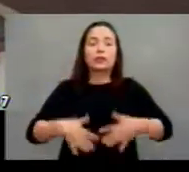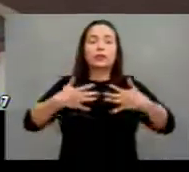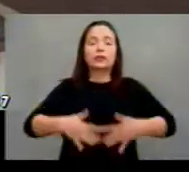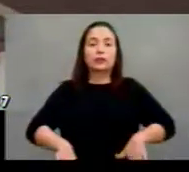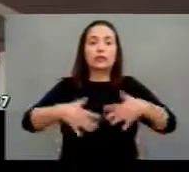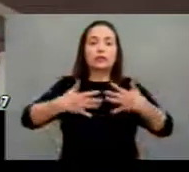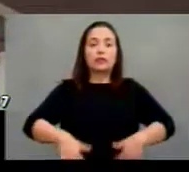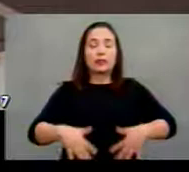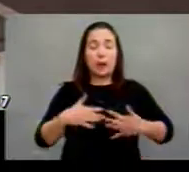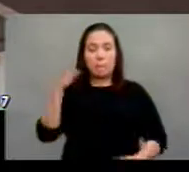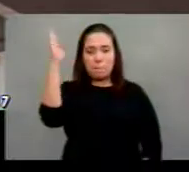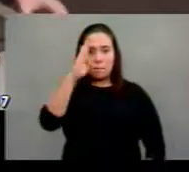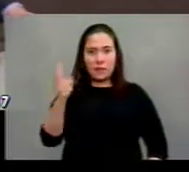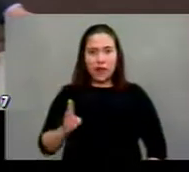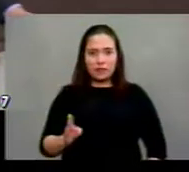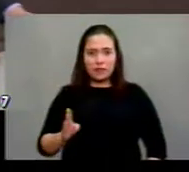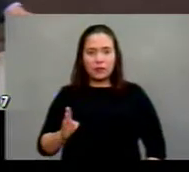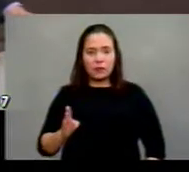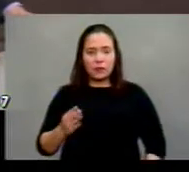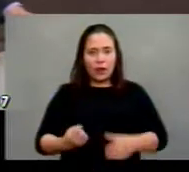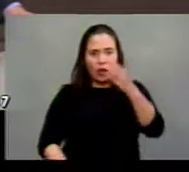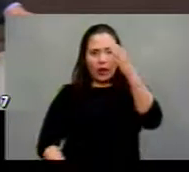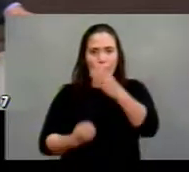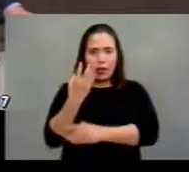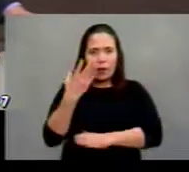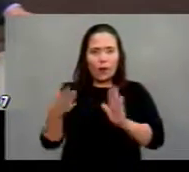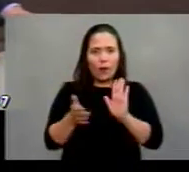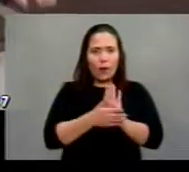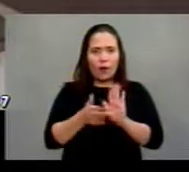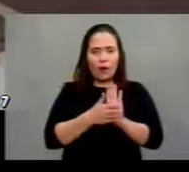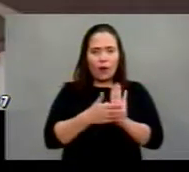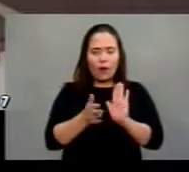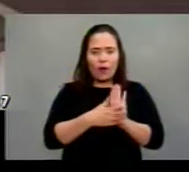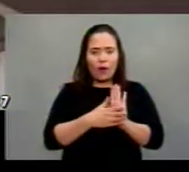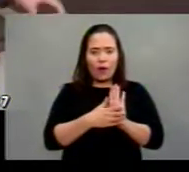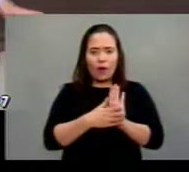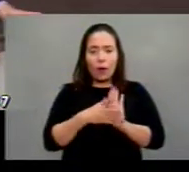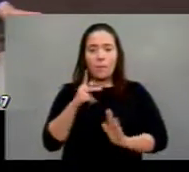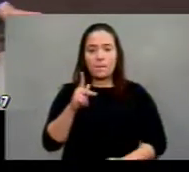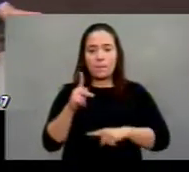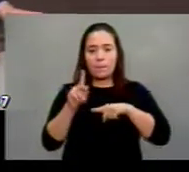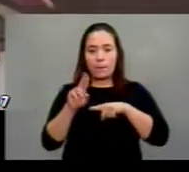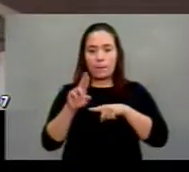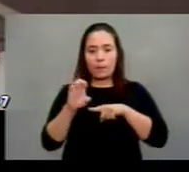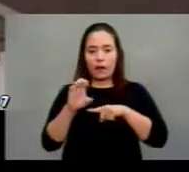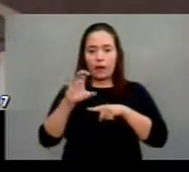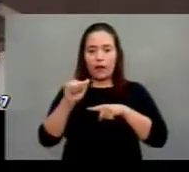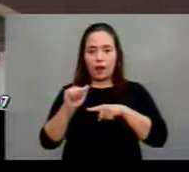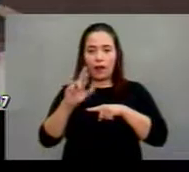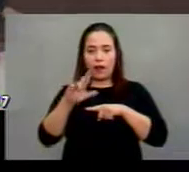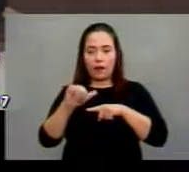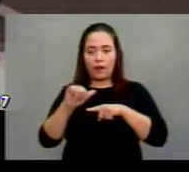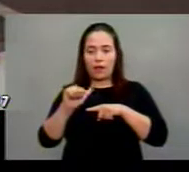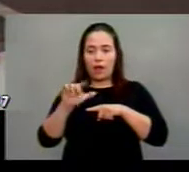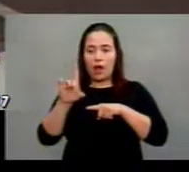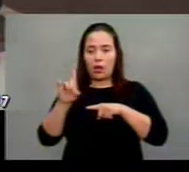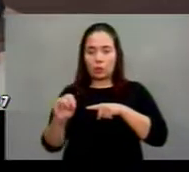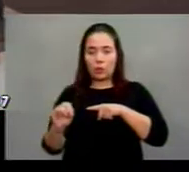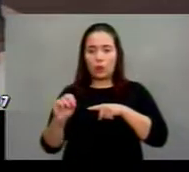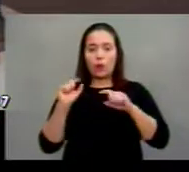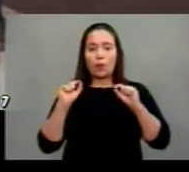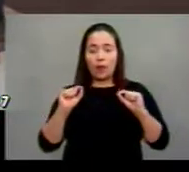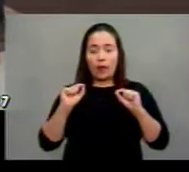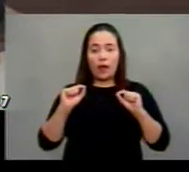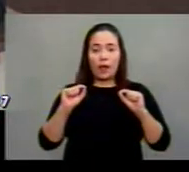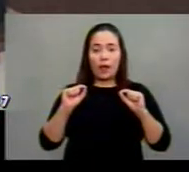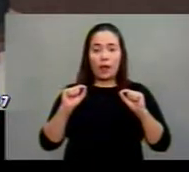O Brasil está criando uma nova categoria, deputado Wagner, que é o precariado. É o precariado. É aquele que,